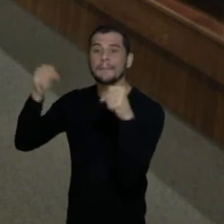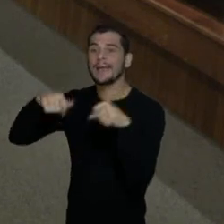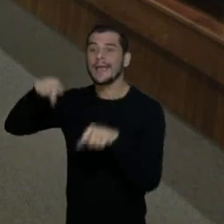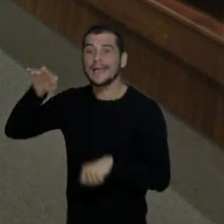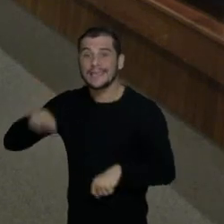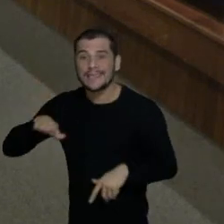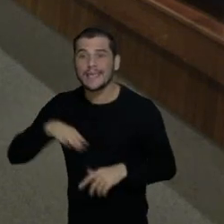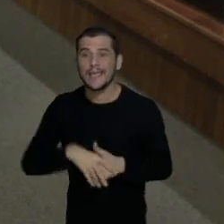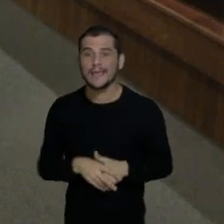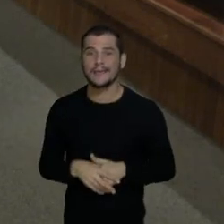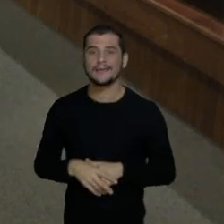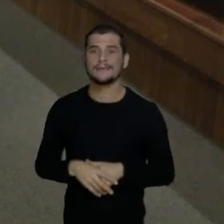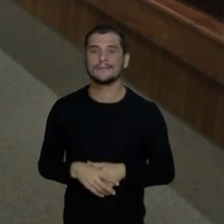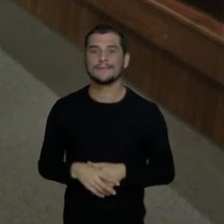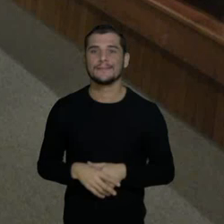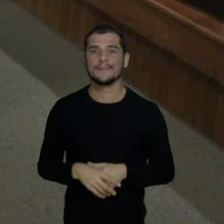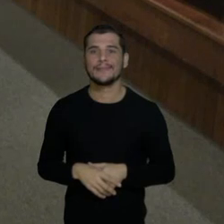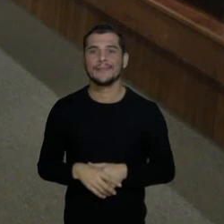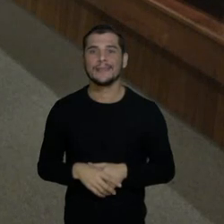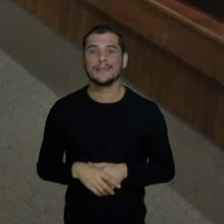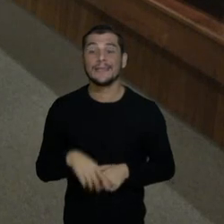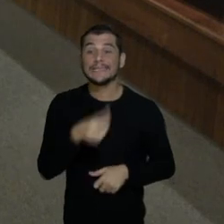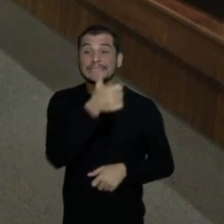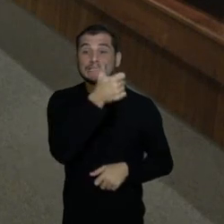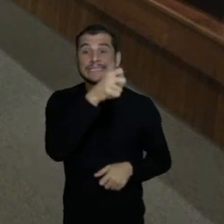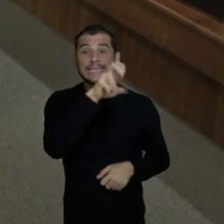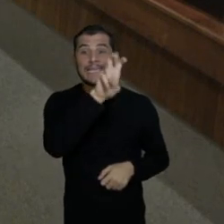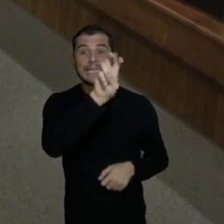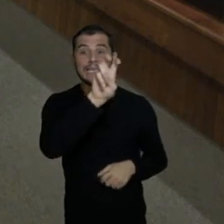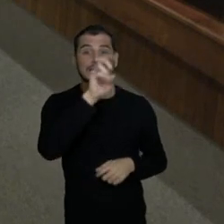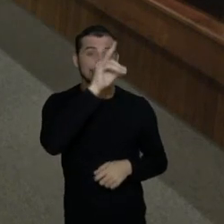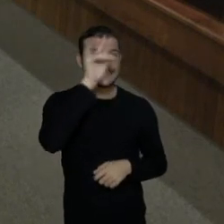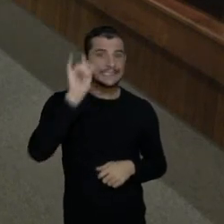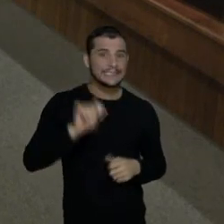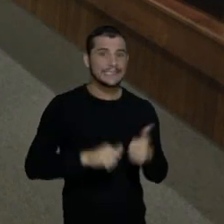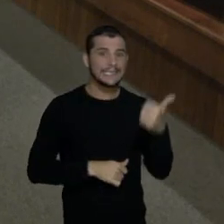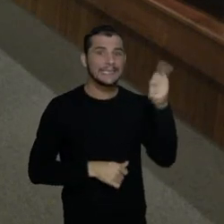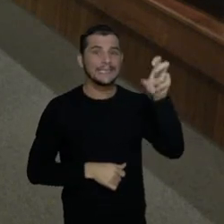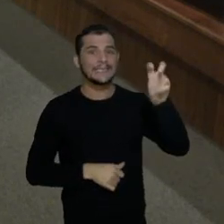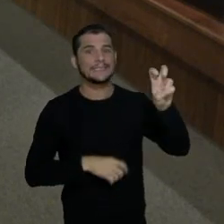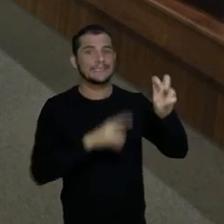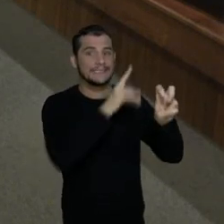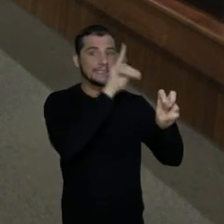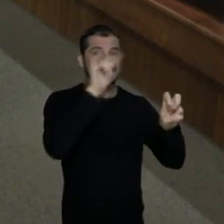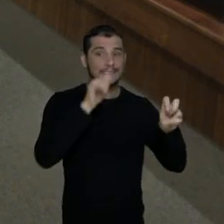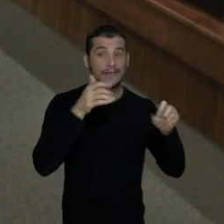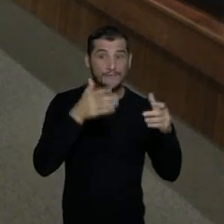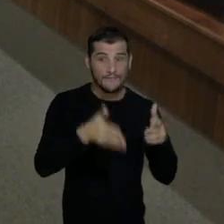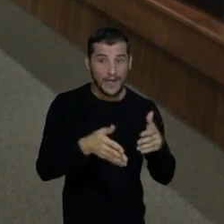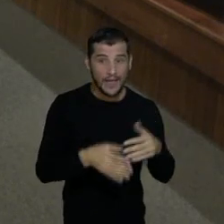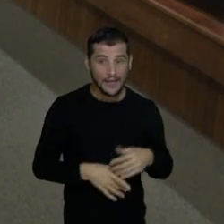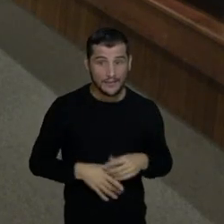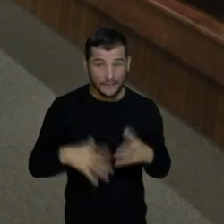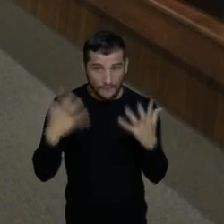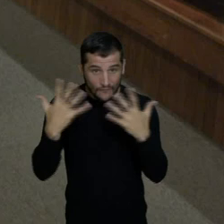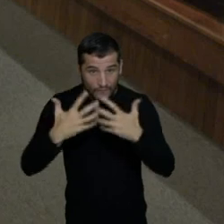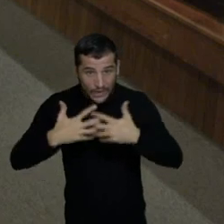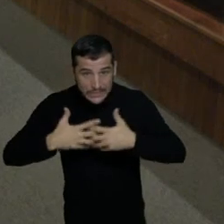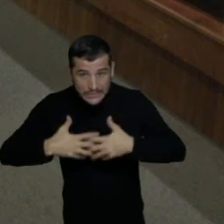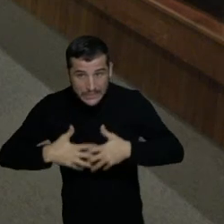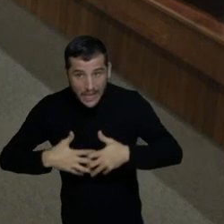Oh quem vai de 15 em 15 dias funciona